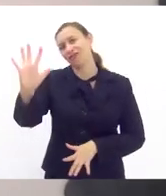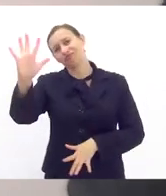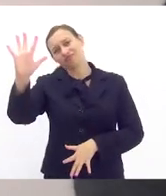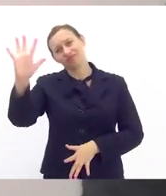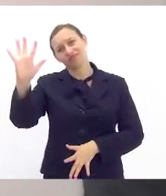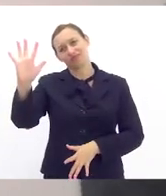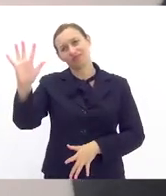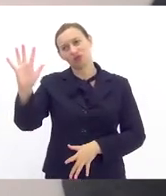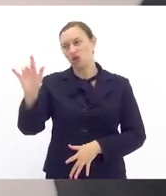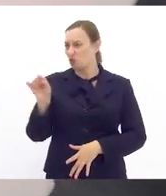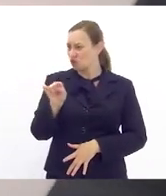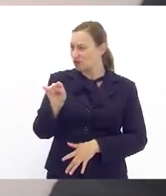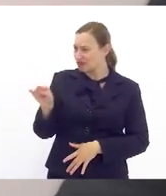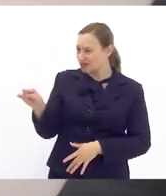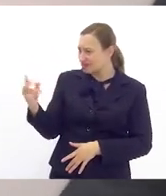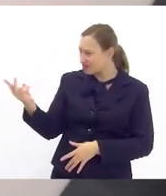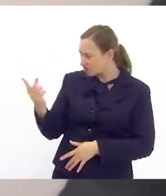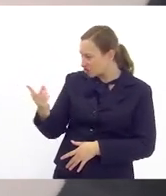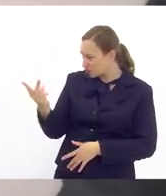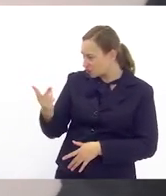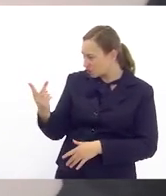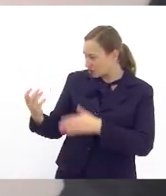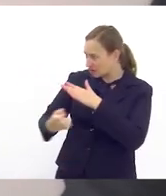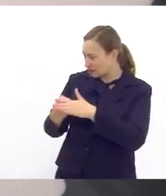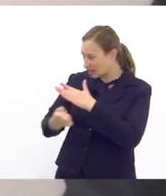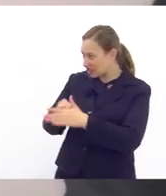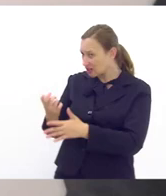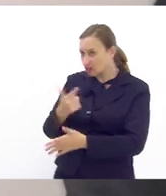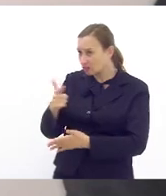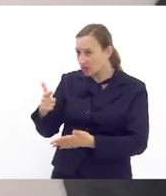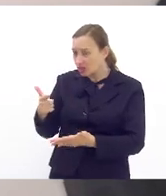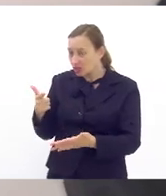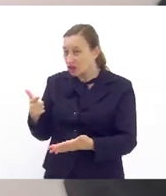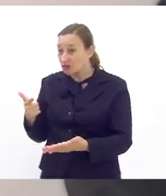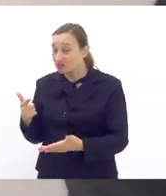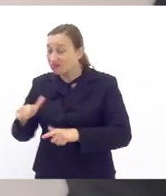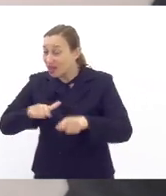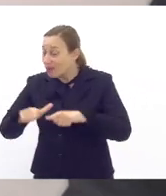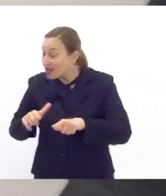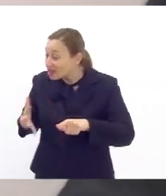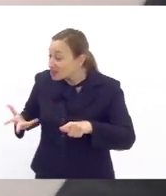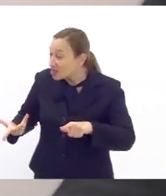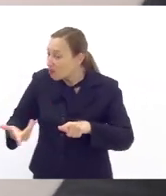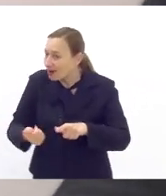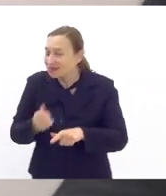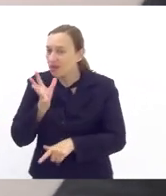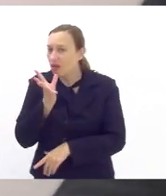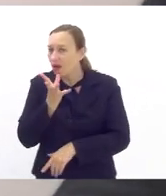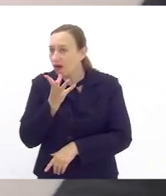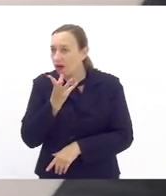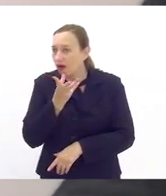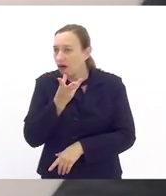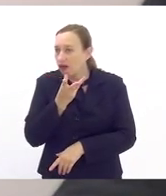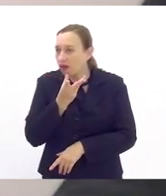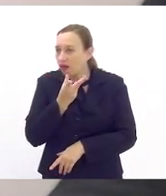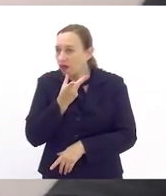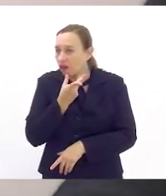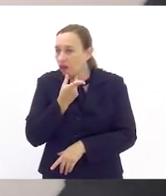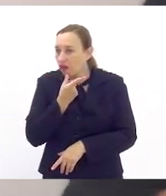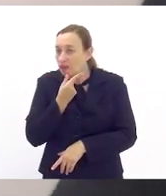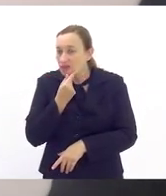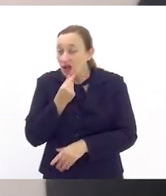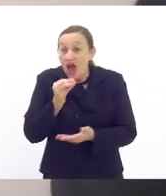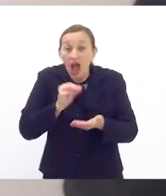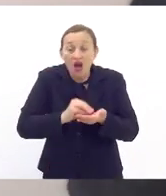você não tem um serviço de excelência demora no atendimento e a falta de respeito